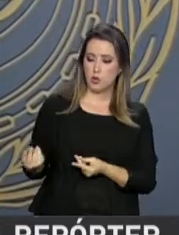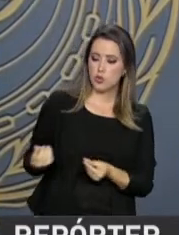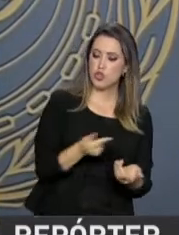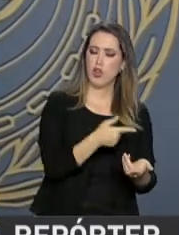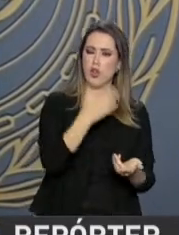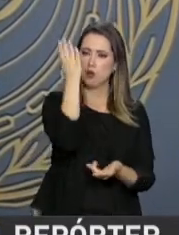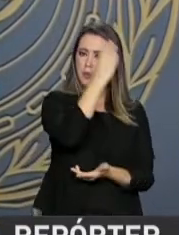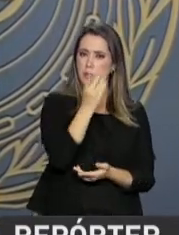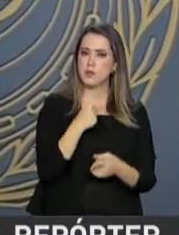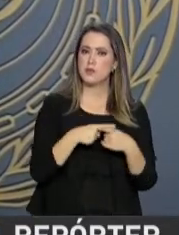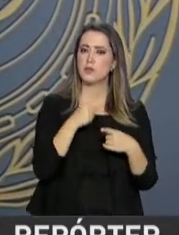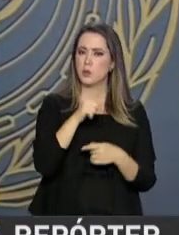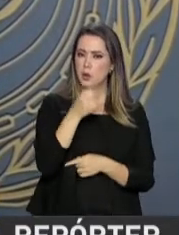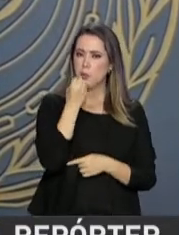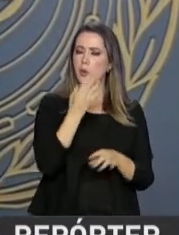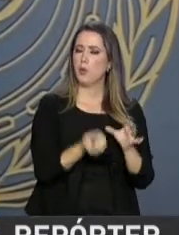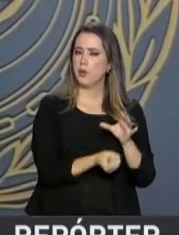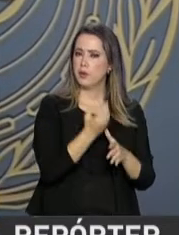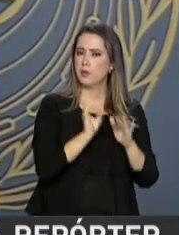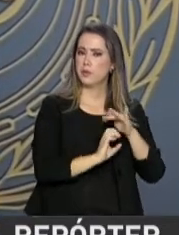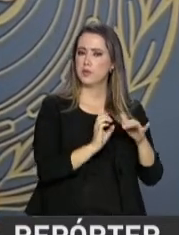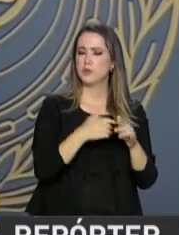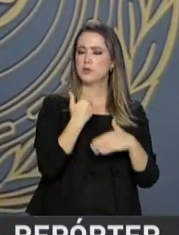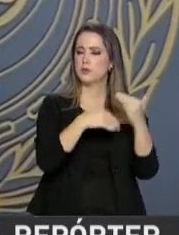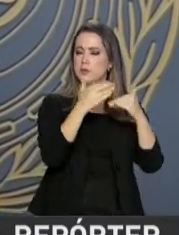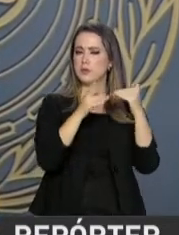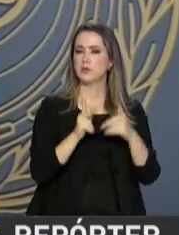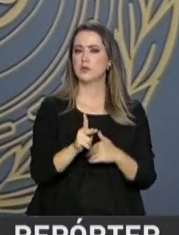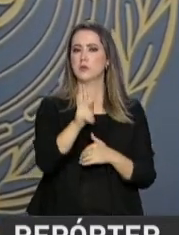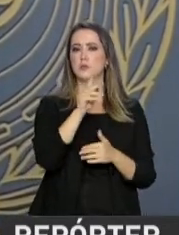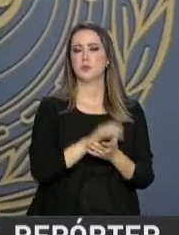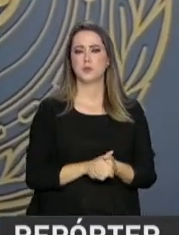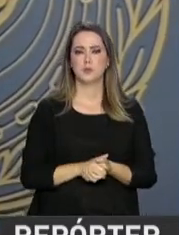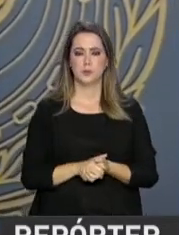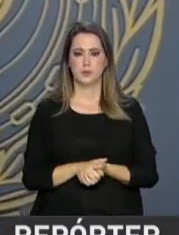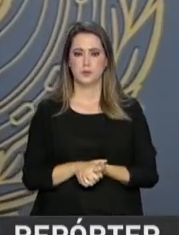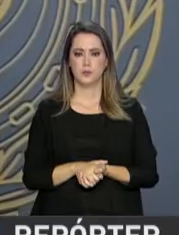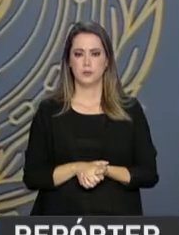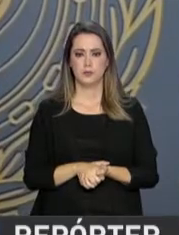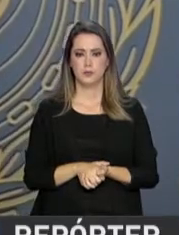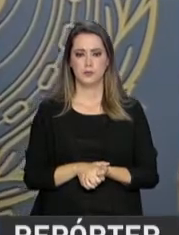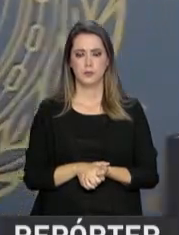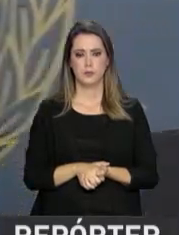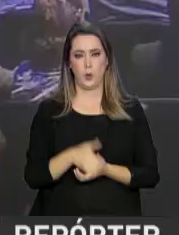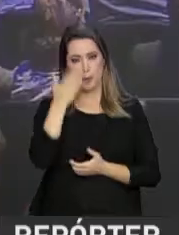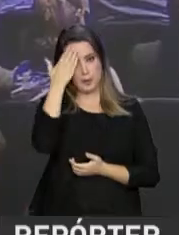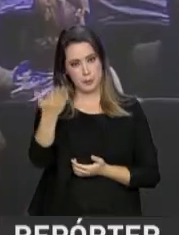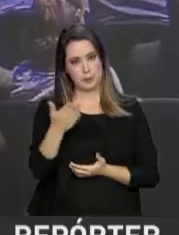Vale a pena, porque nós vamos crescer cada vez mais. Muito obrigado. Shukran.